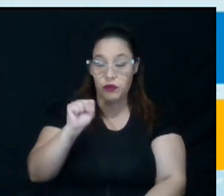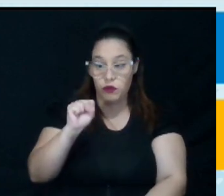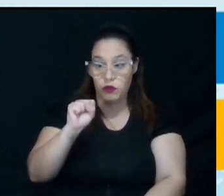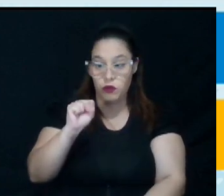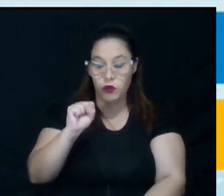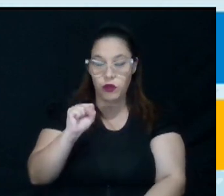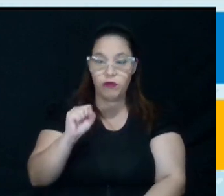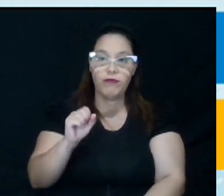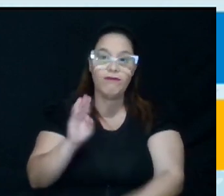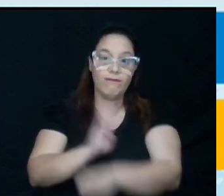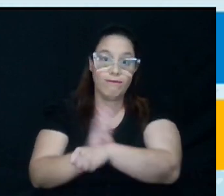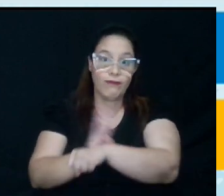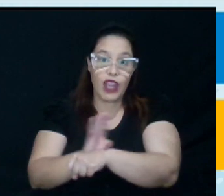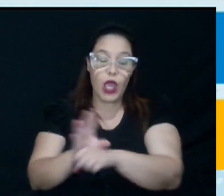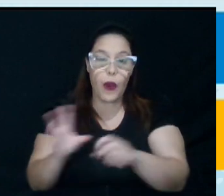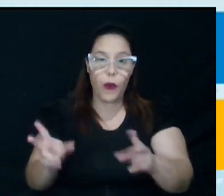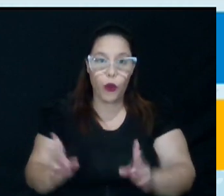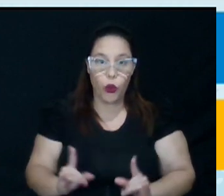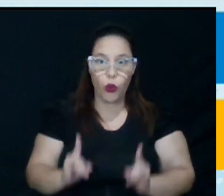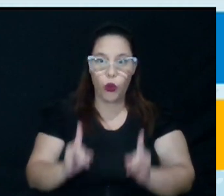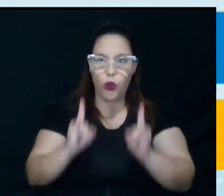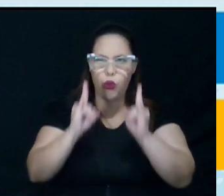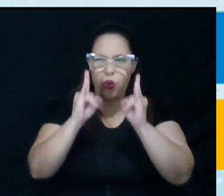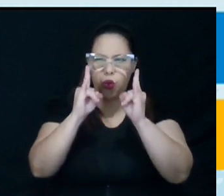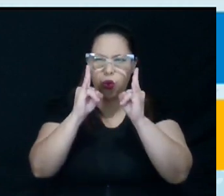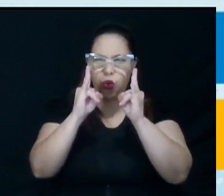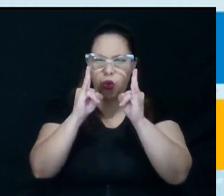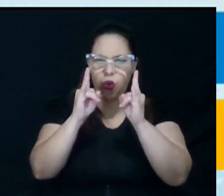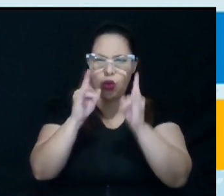pegou o elevador e subiu, hein? Rebeca